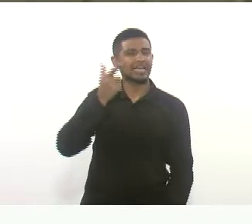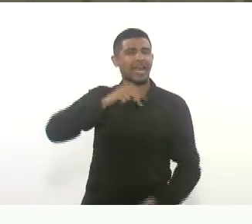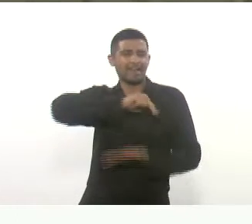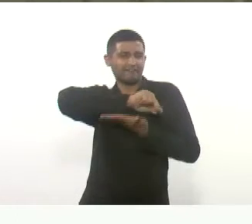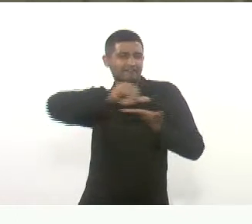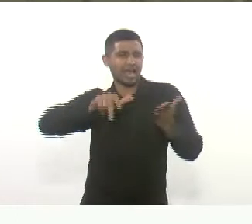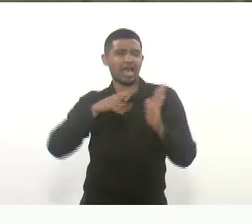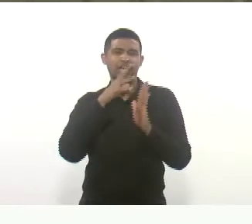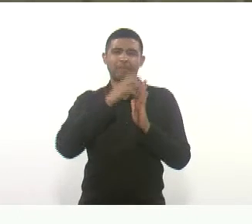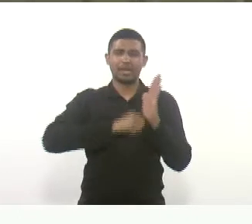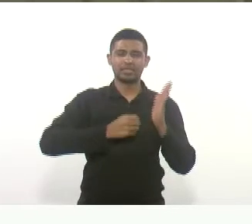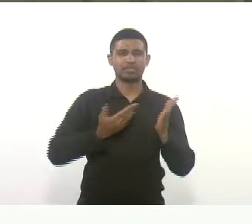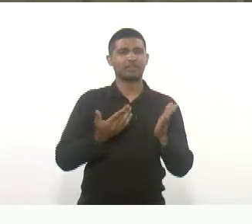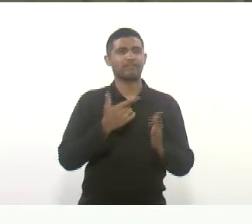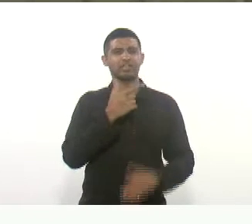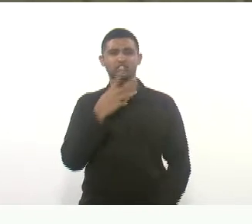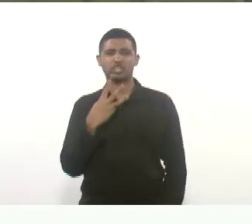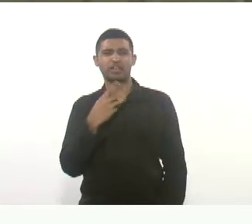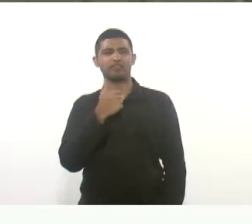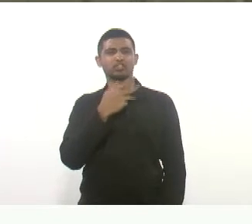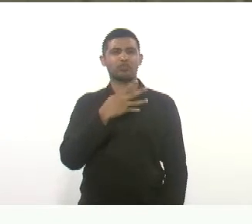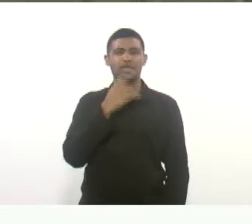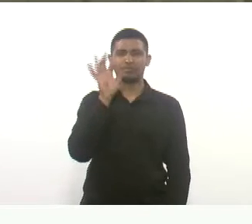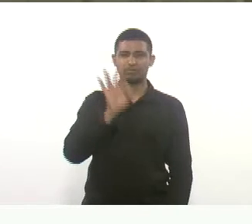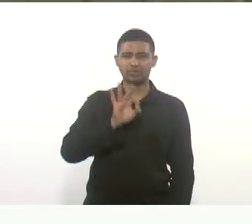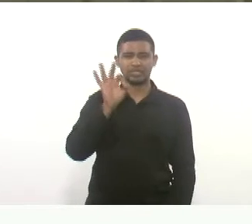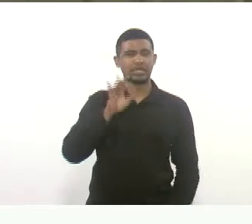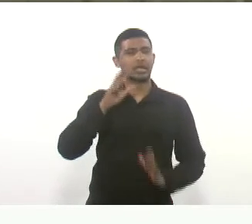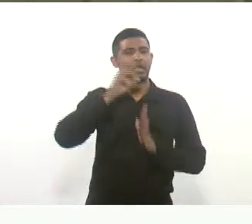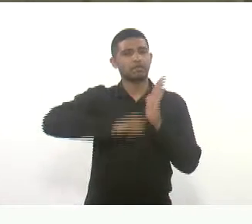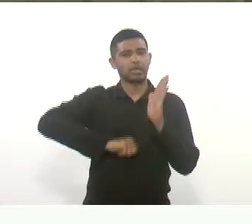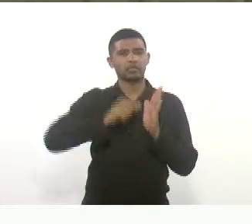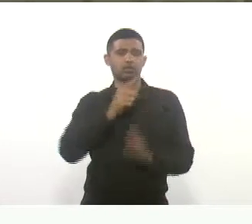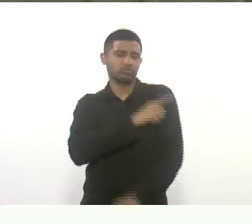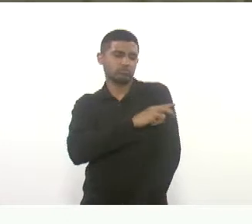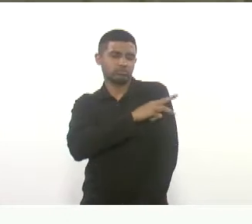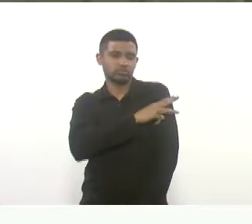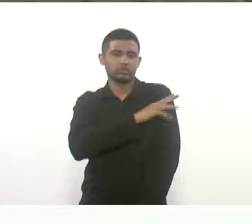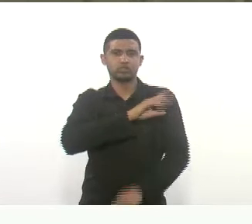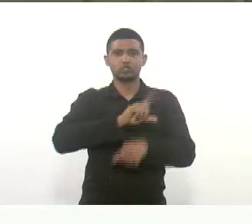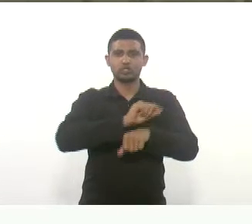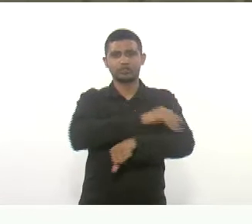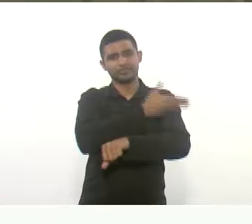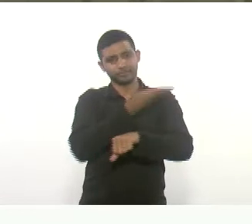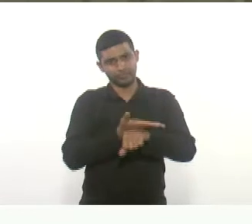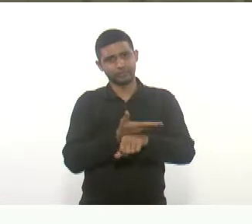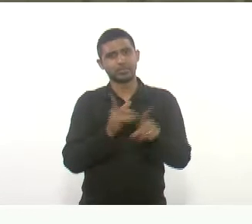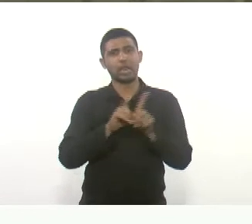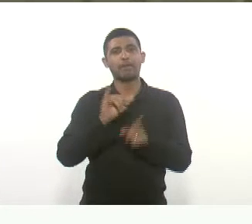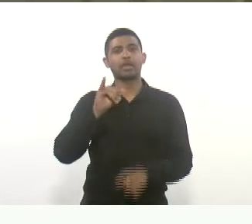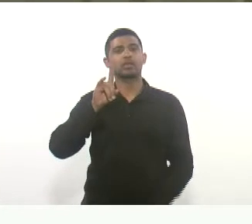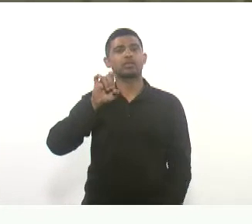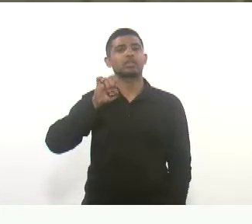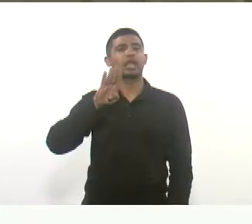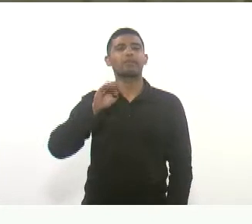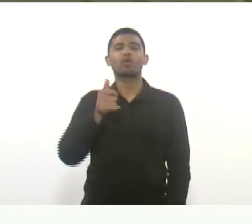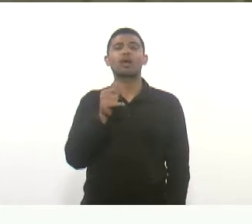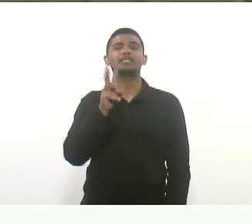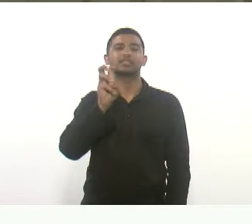assim, 23, 24% da matrícula do Fundamental 2 em tempo integral e um IDEB de quase